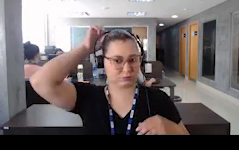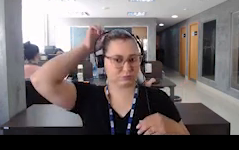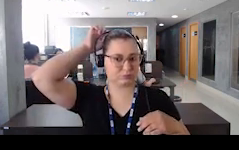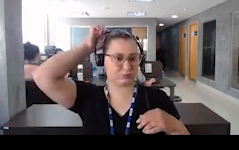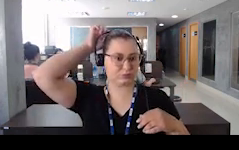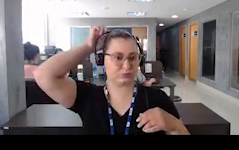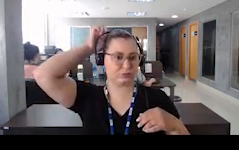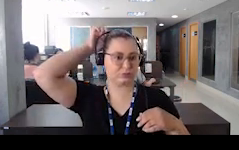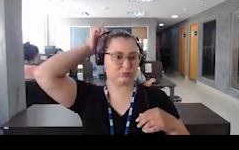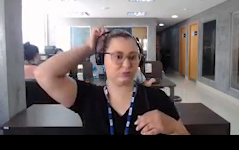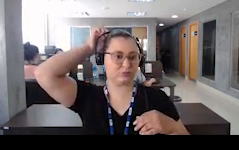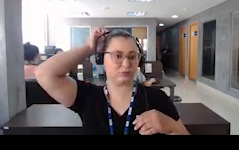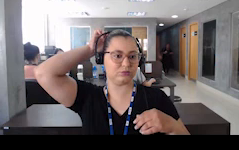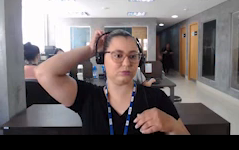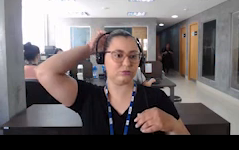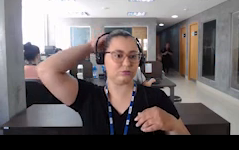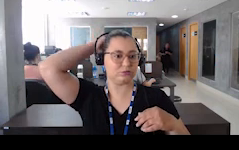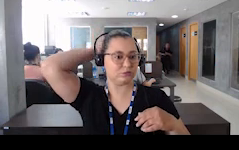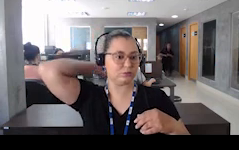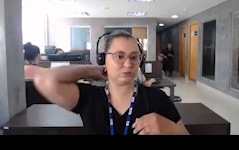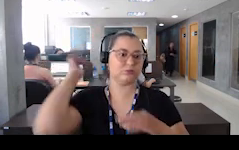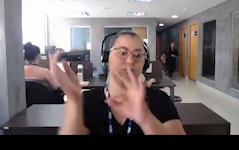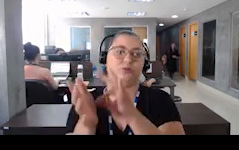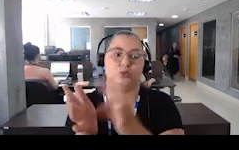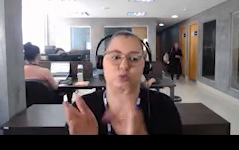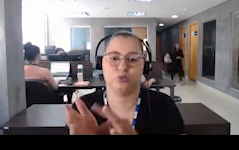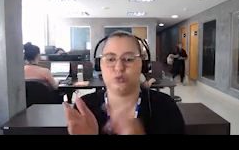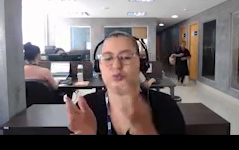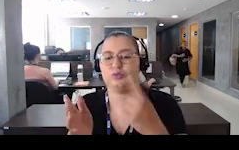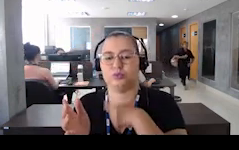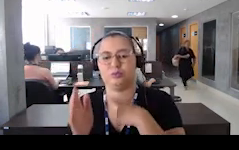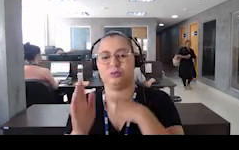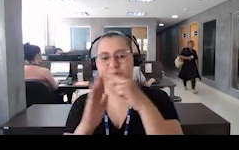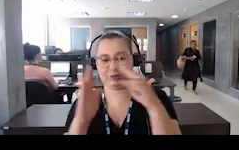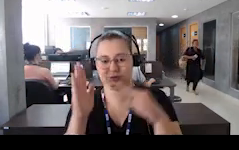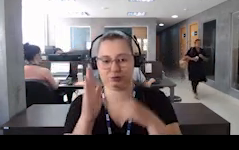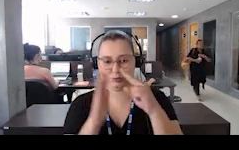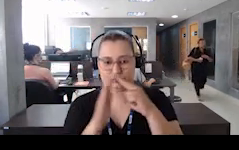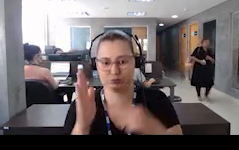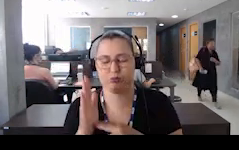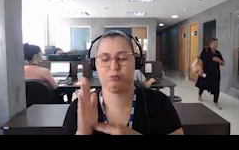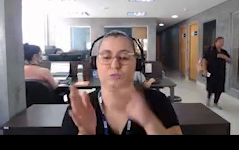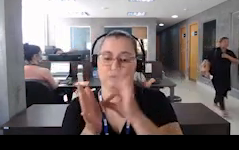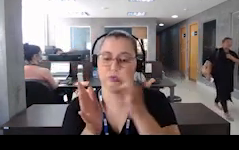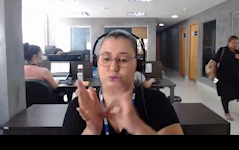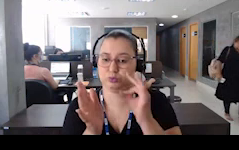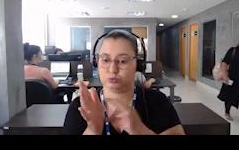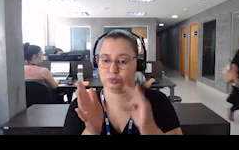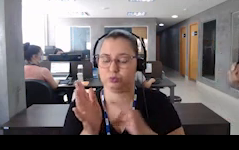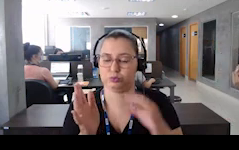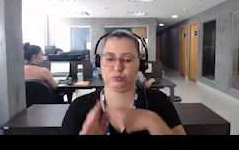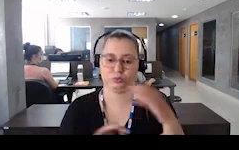dia aham. 10, precisava já corrigir para Não, beleza. ter a nota cheia lá, né, de Não, tranquilo. Com 100%. relação às correções aí, você pode ficar